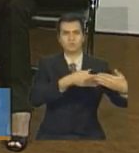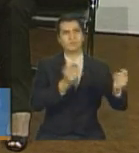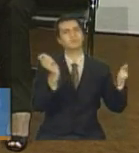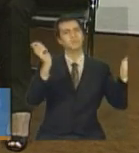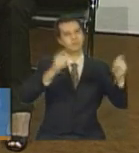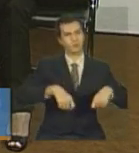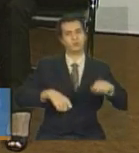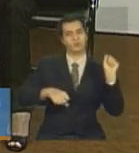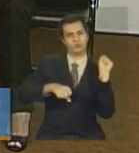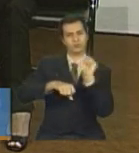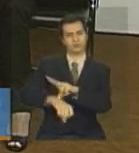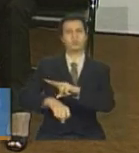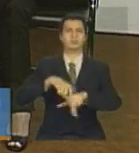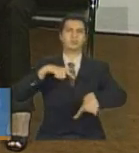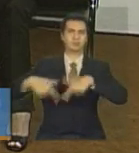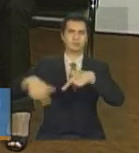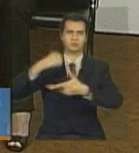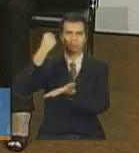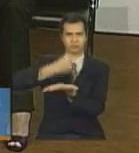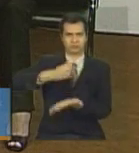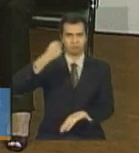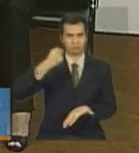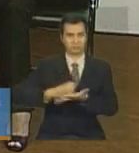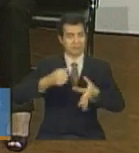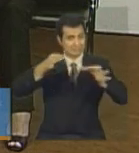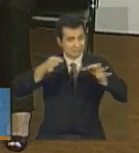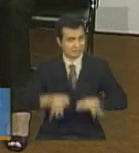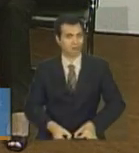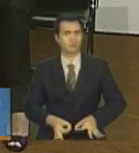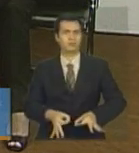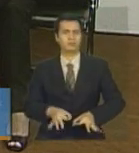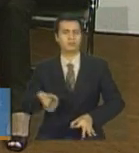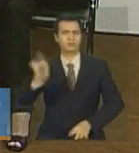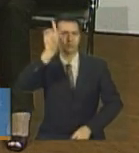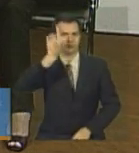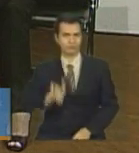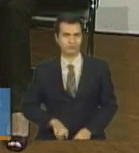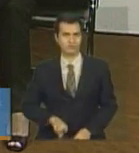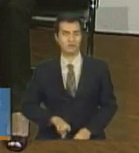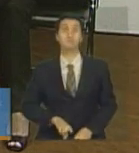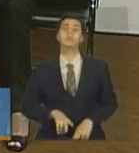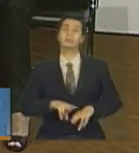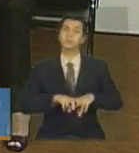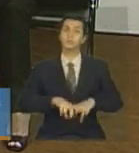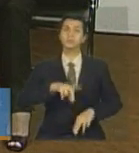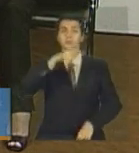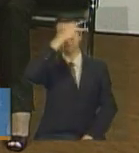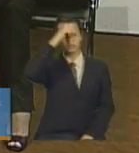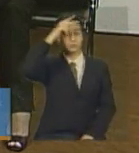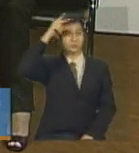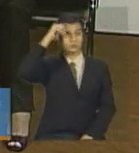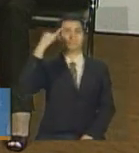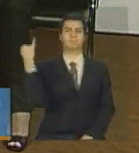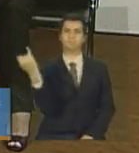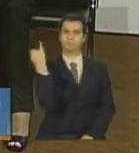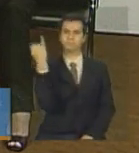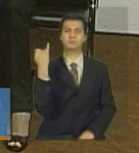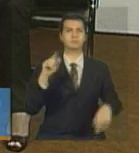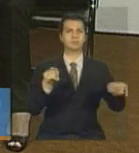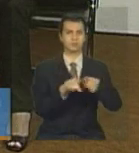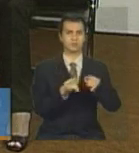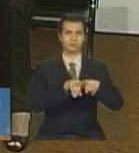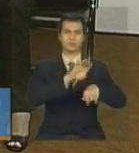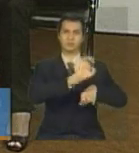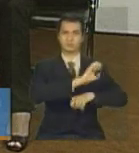mundo da formalidade, garantir seus direitos. E a prefeitura é fundamental nisso também. O Estado é importante, porque o